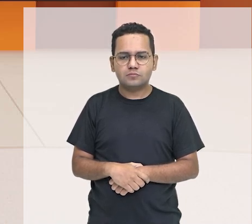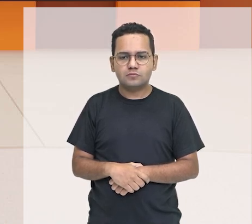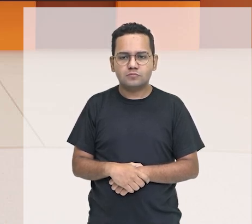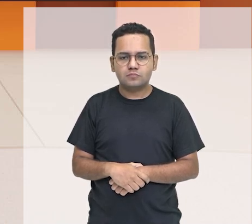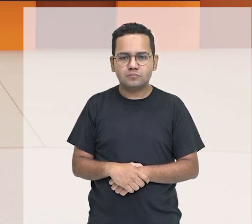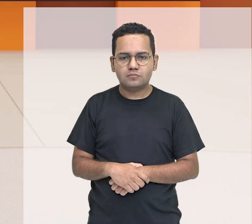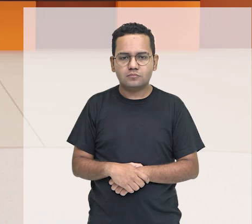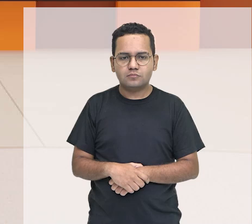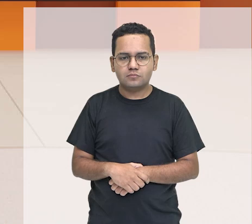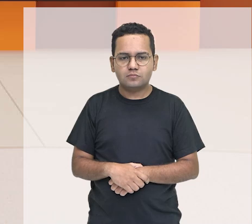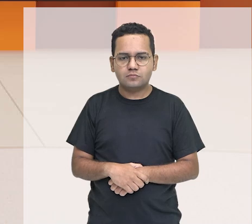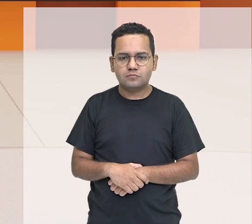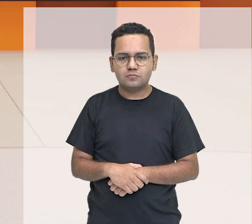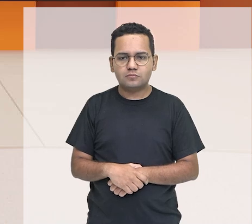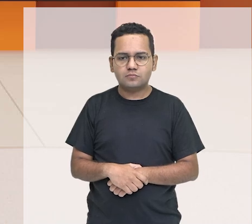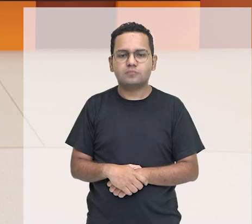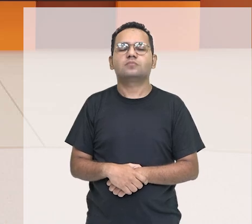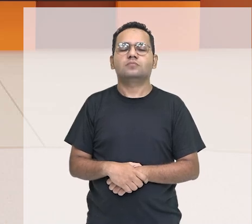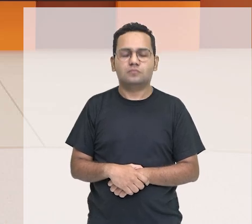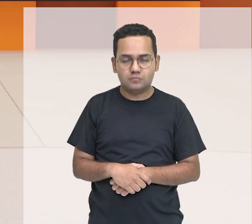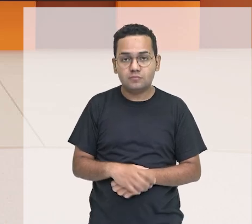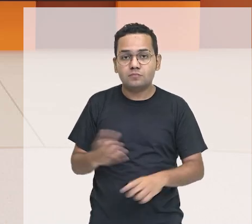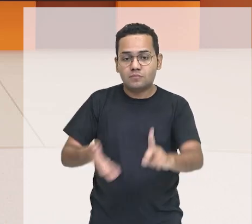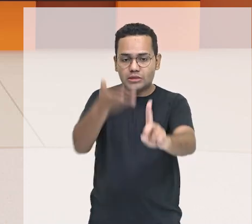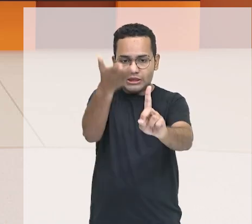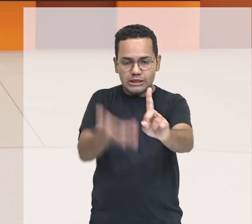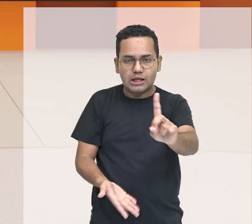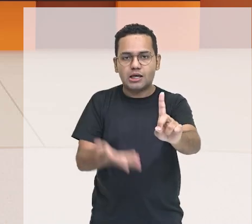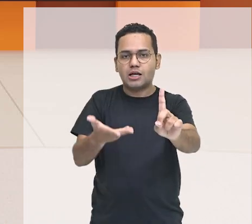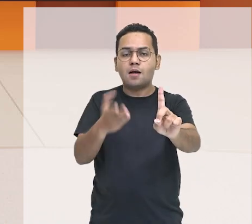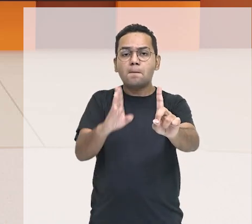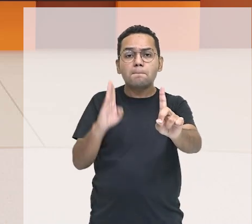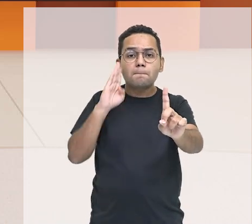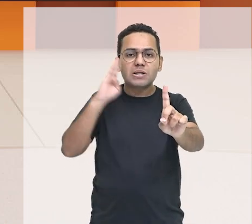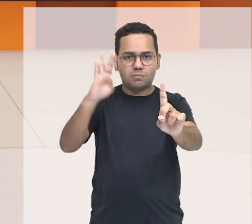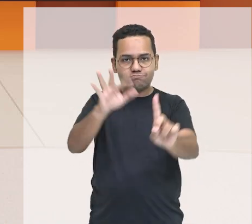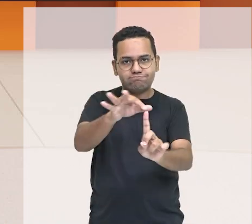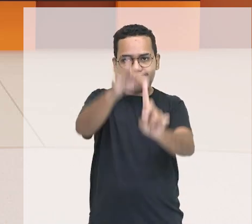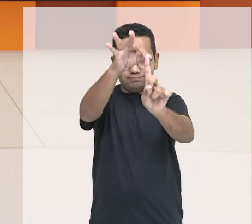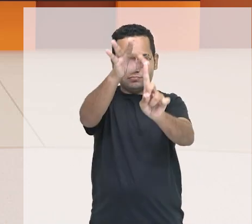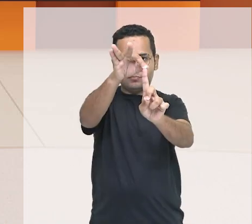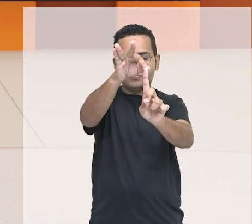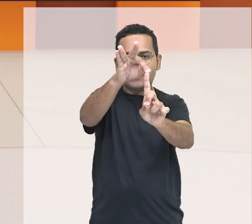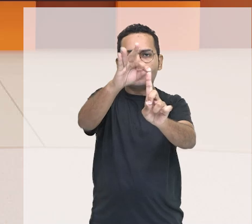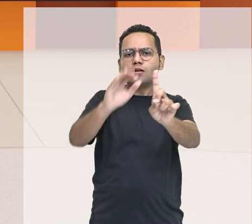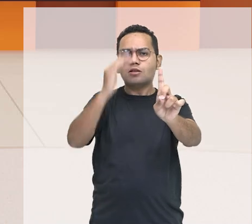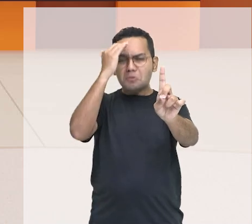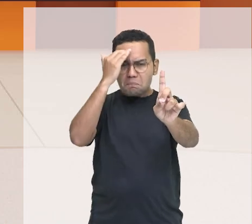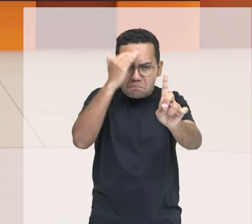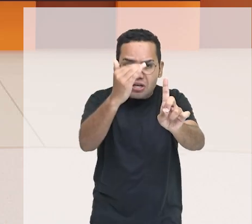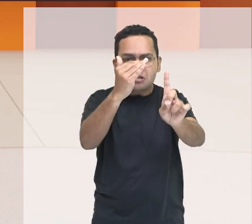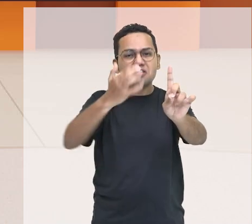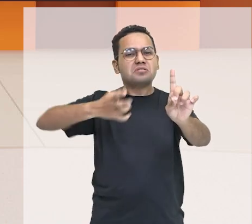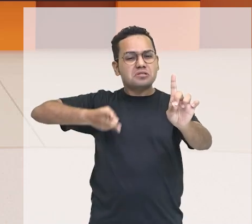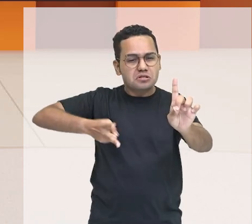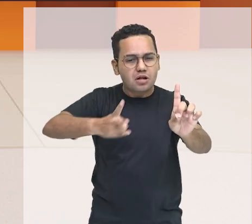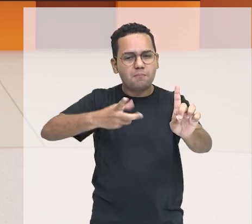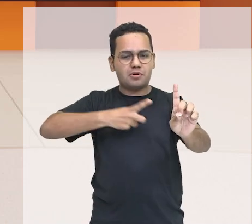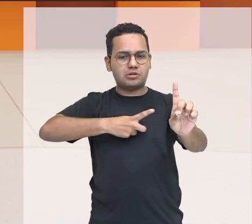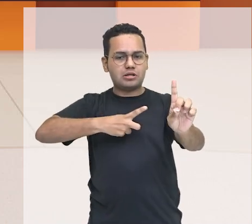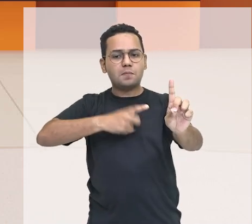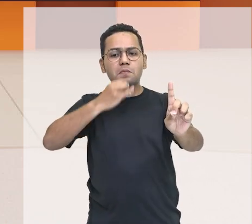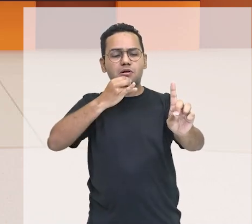subordinados nas qualidades superiores do líder. Isto é, acredita-se que há